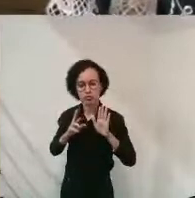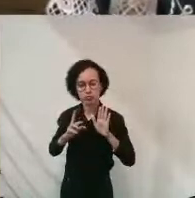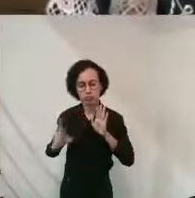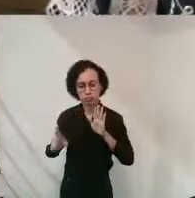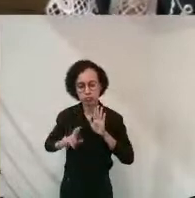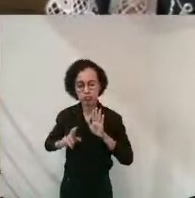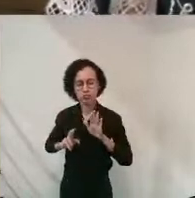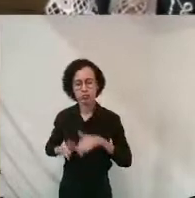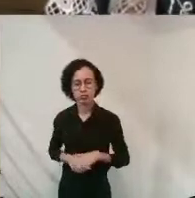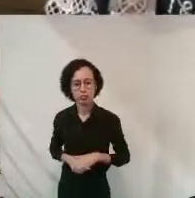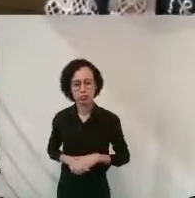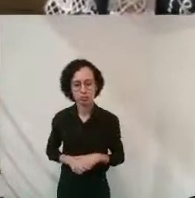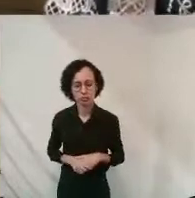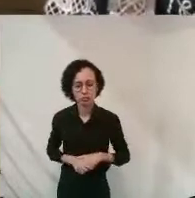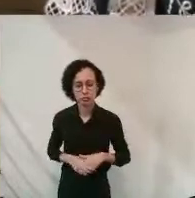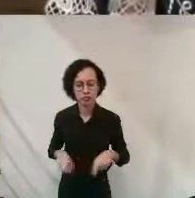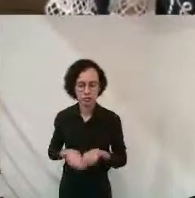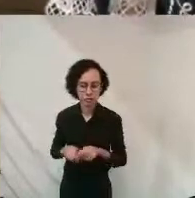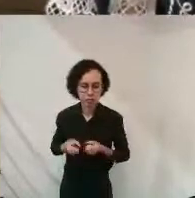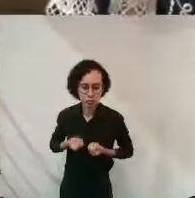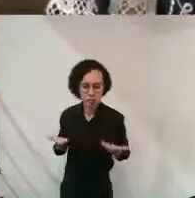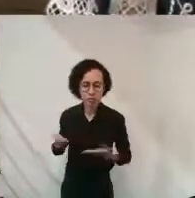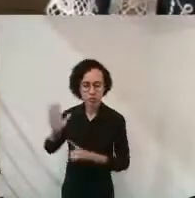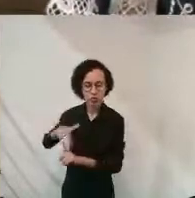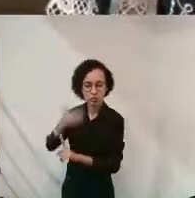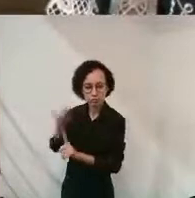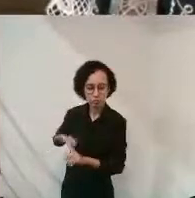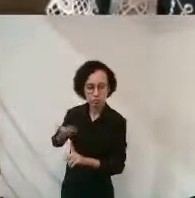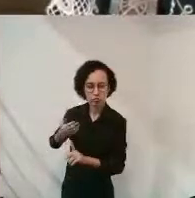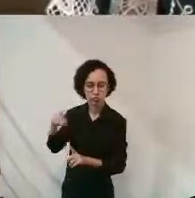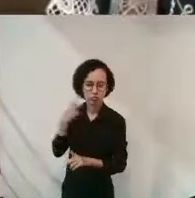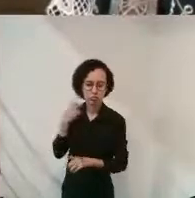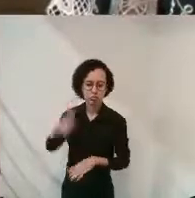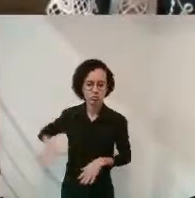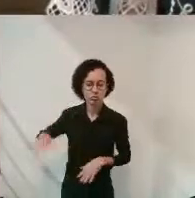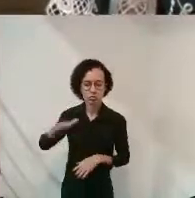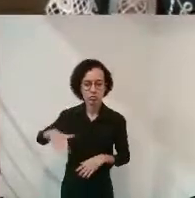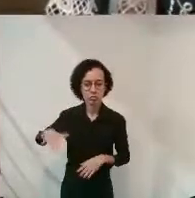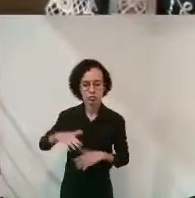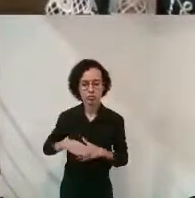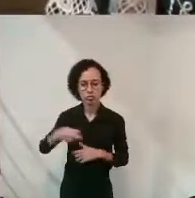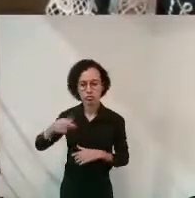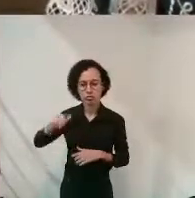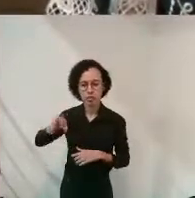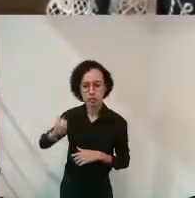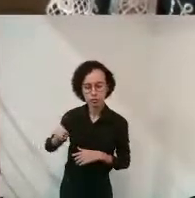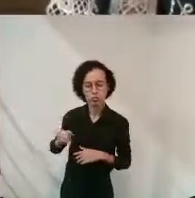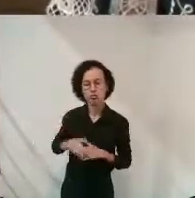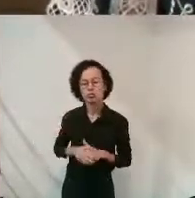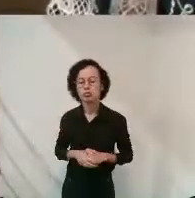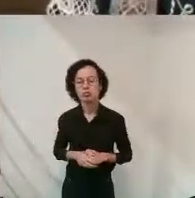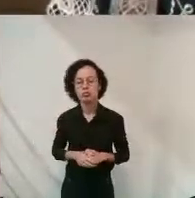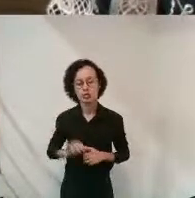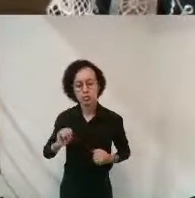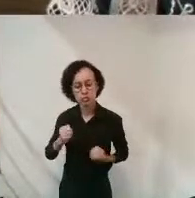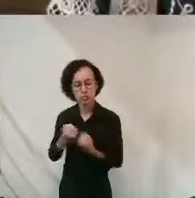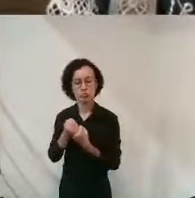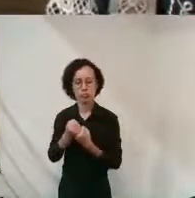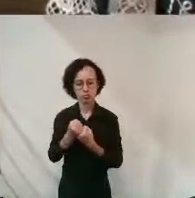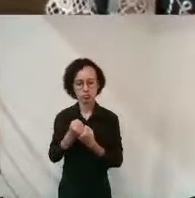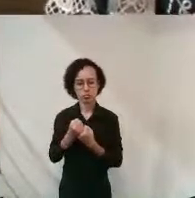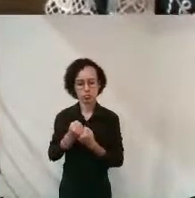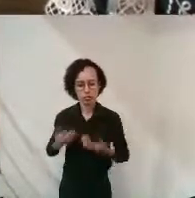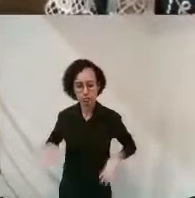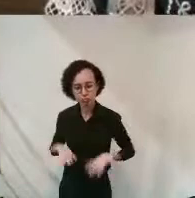poderia deixar também de externar a minha homenagem ao meu procurador-geral, Dr. Mário Sarrubo, que me apoiou e